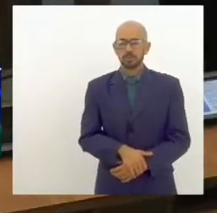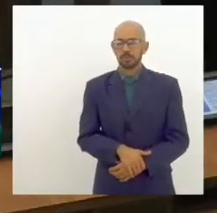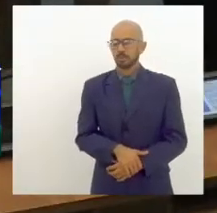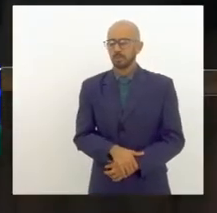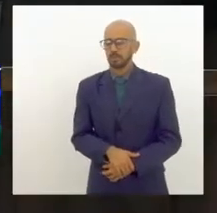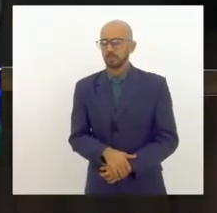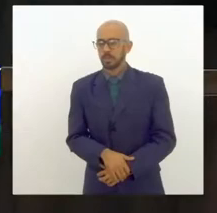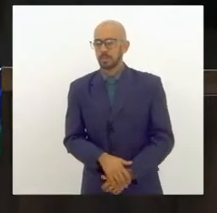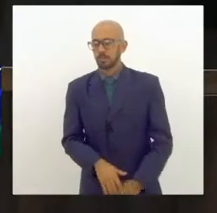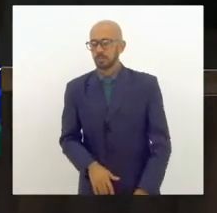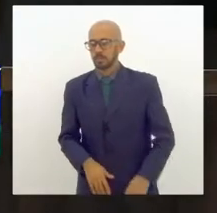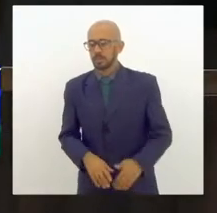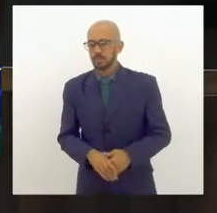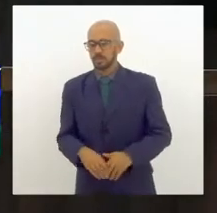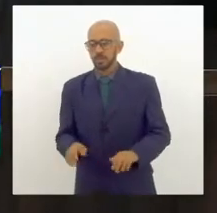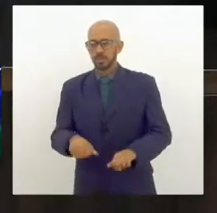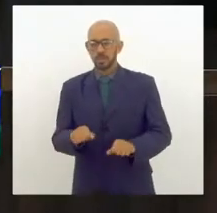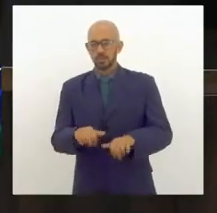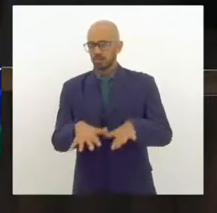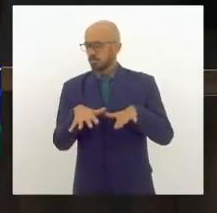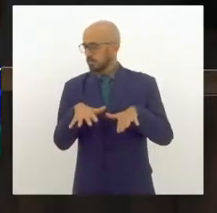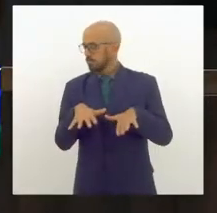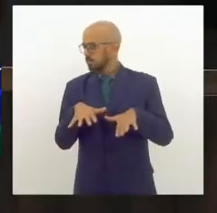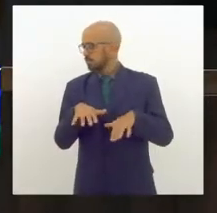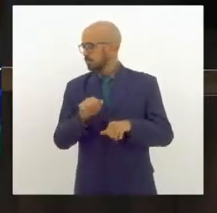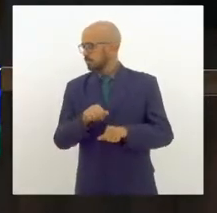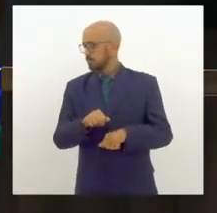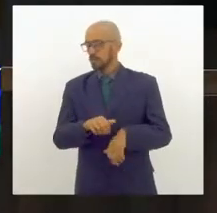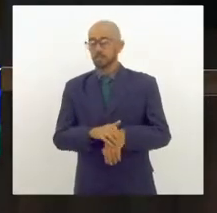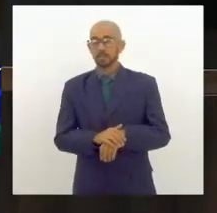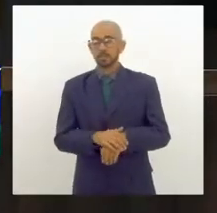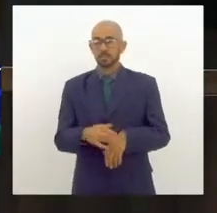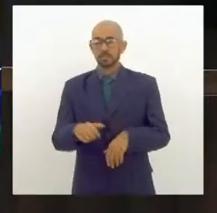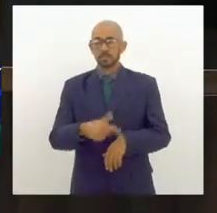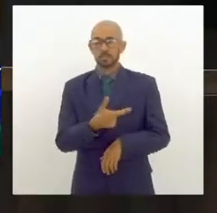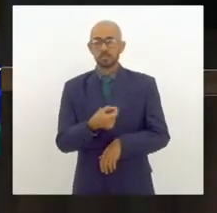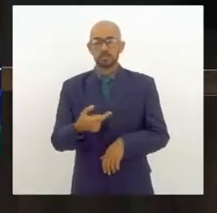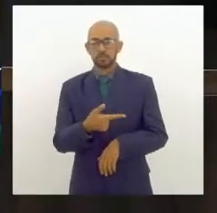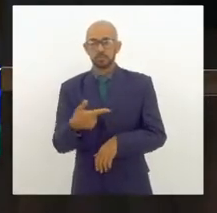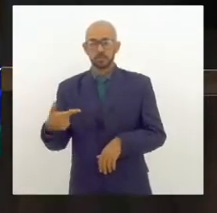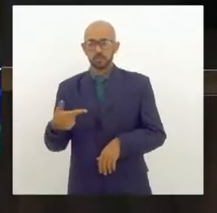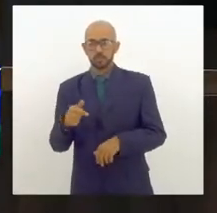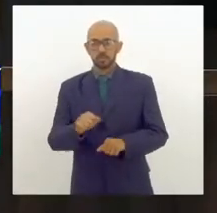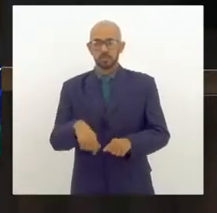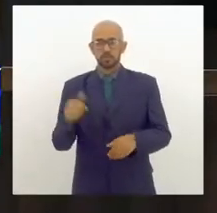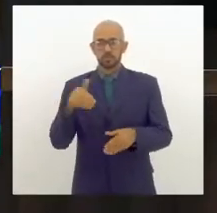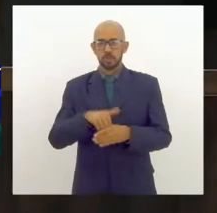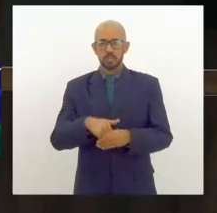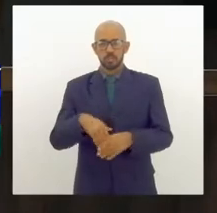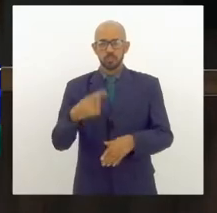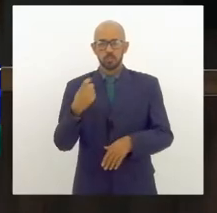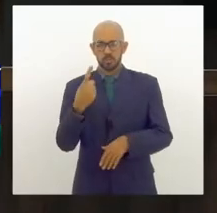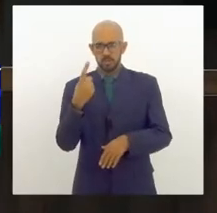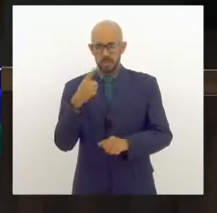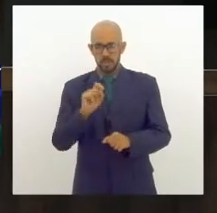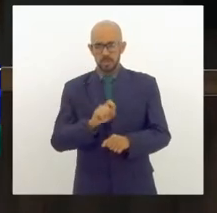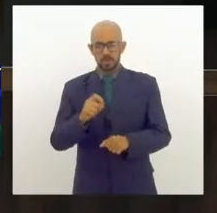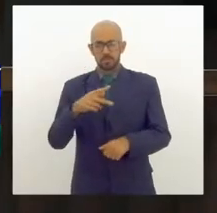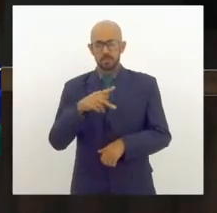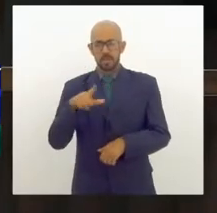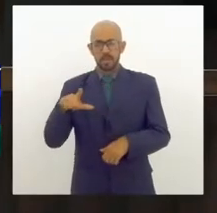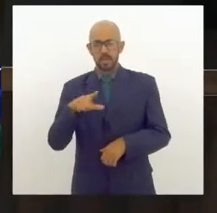Vamos à pauta. Sessão ordinária do dia 2 de agosto de 2022, em regime de urgência, em votação, em discussão única. Projeto de